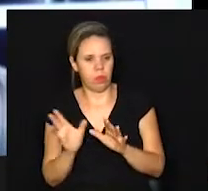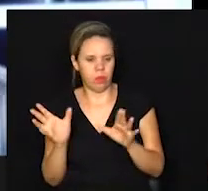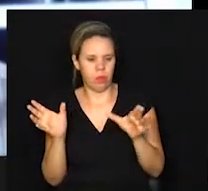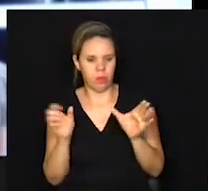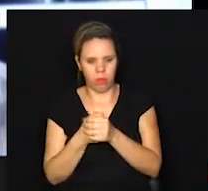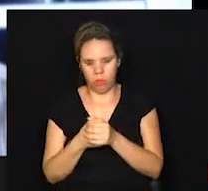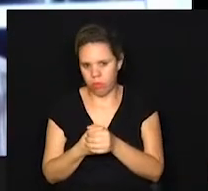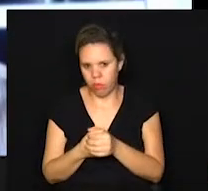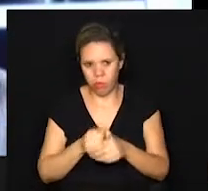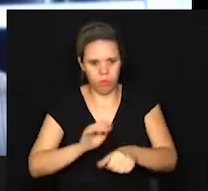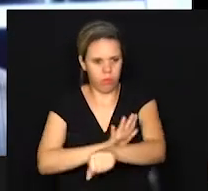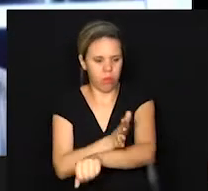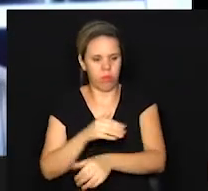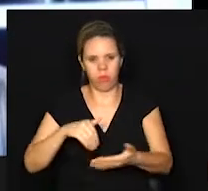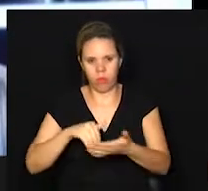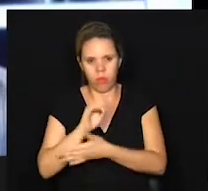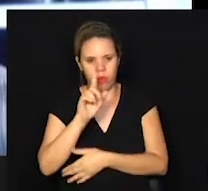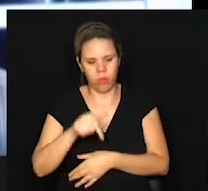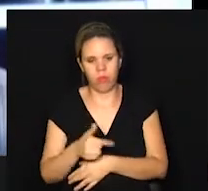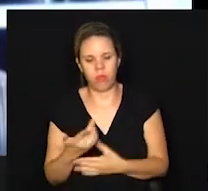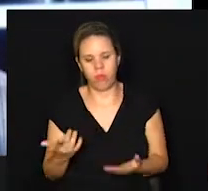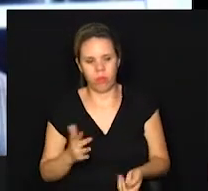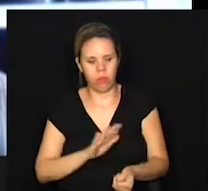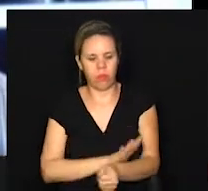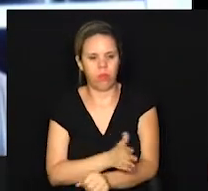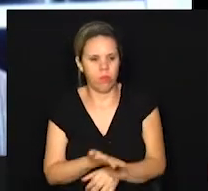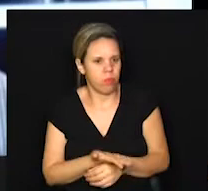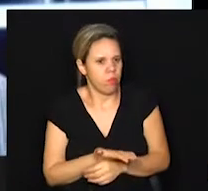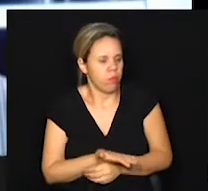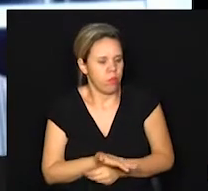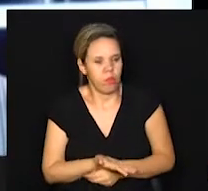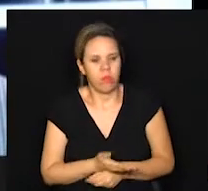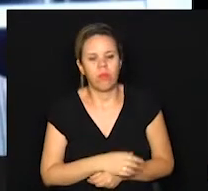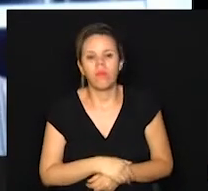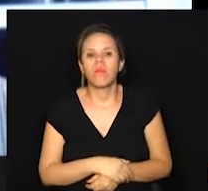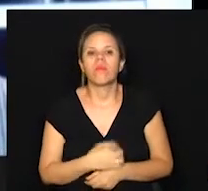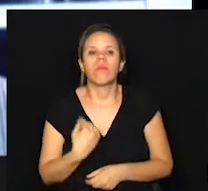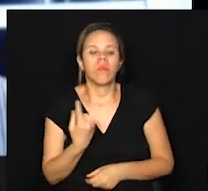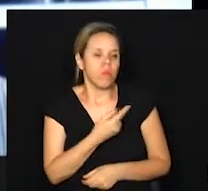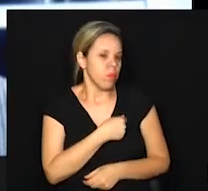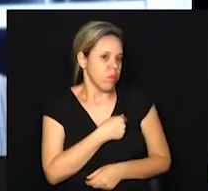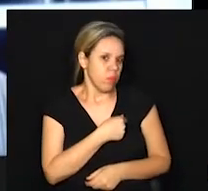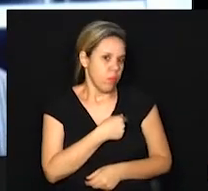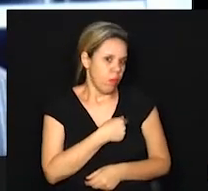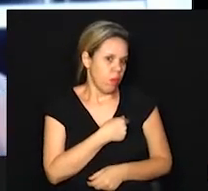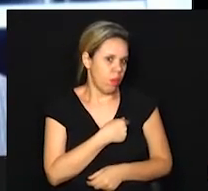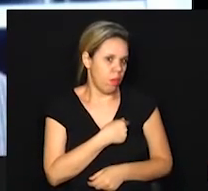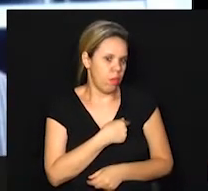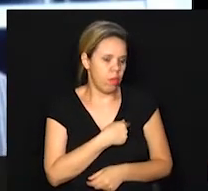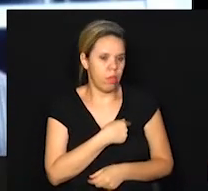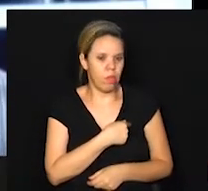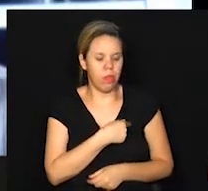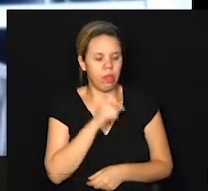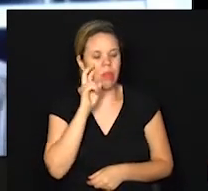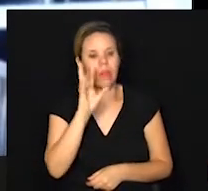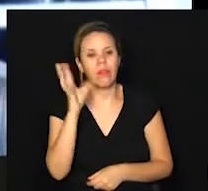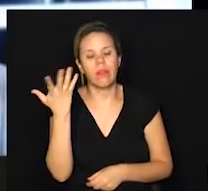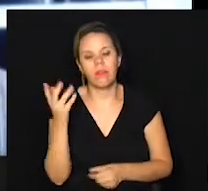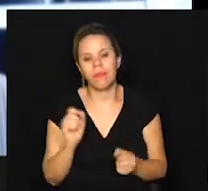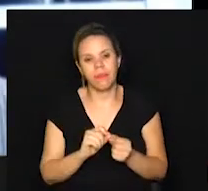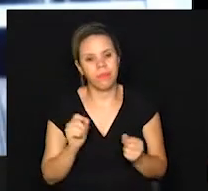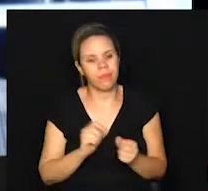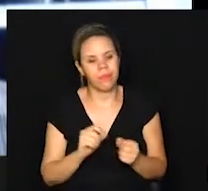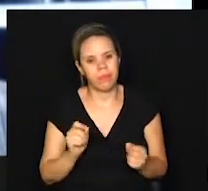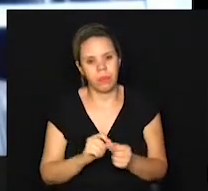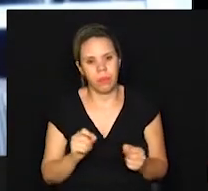racismo. Nossa demissão é consequência disso, no final das contas, também. Exato. Né? Então a gente. Vamos ver como que vai fazer,